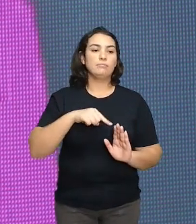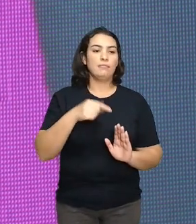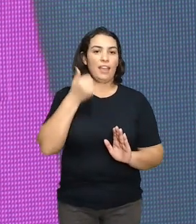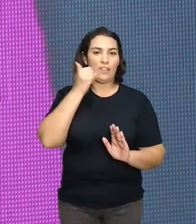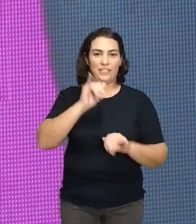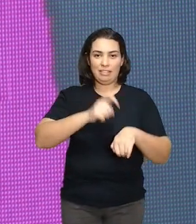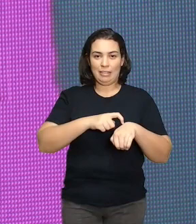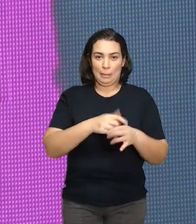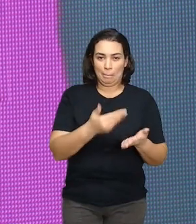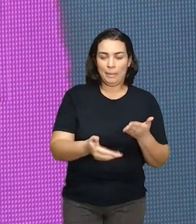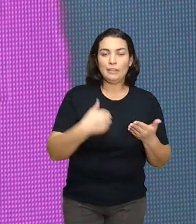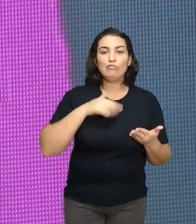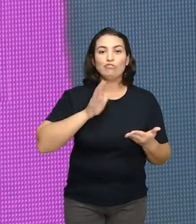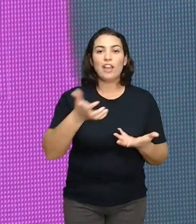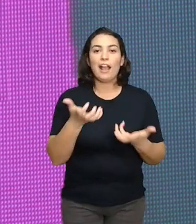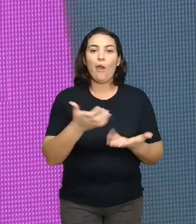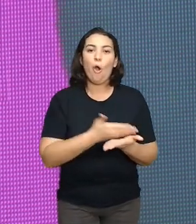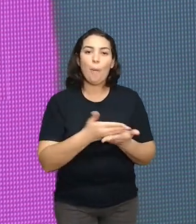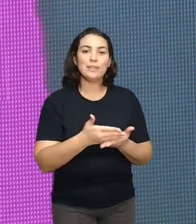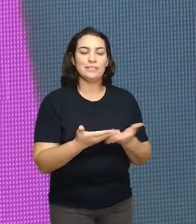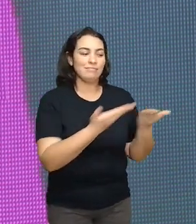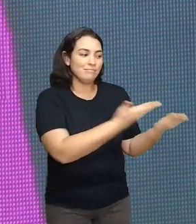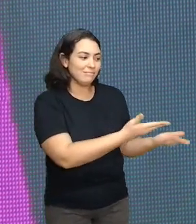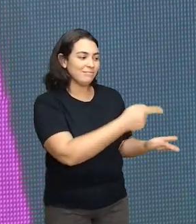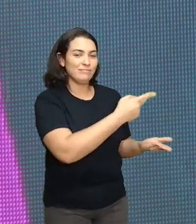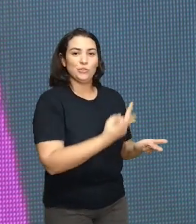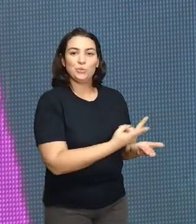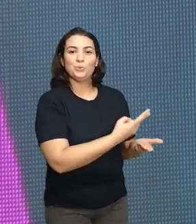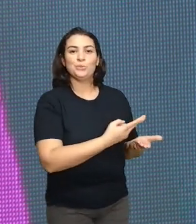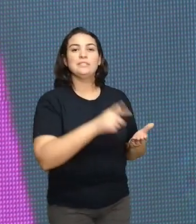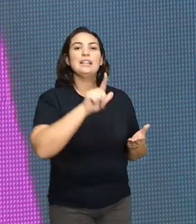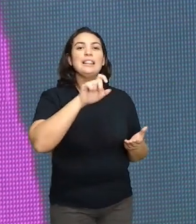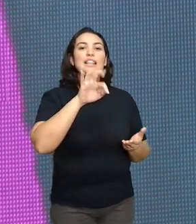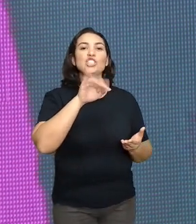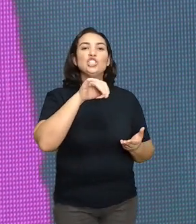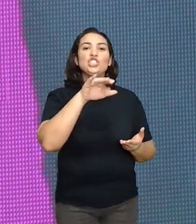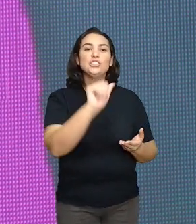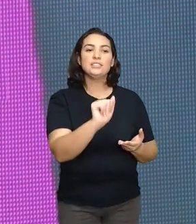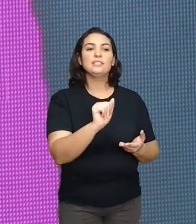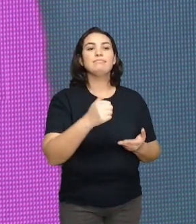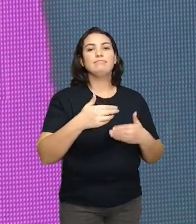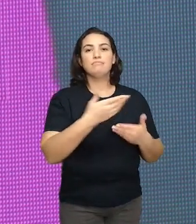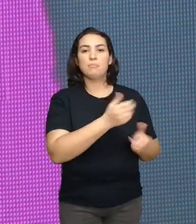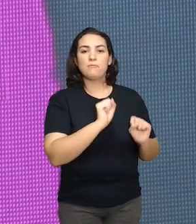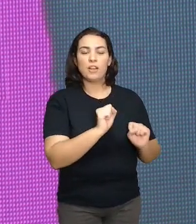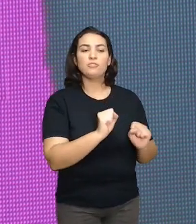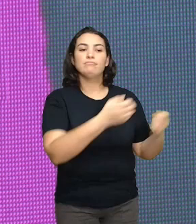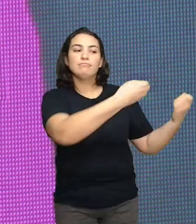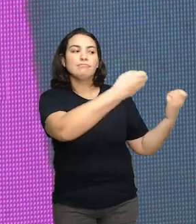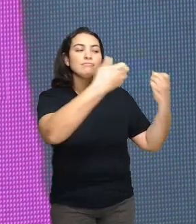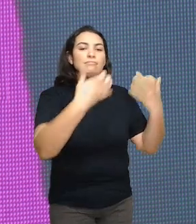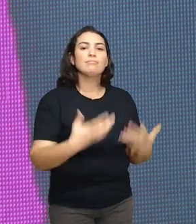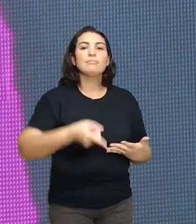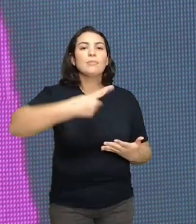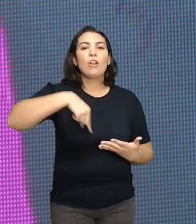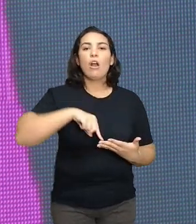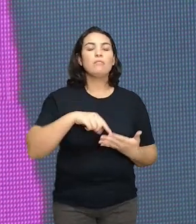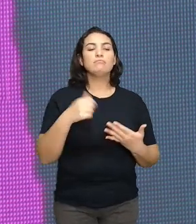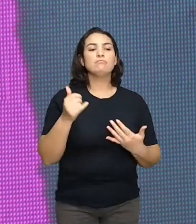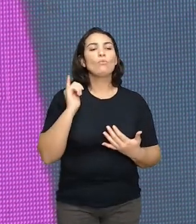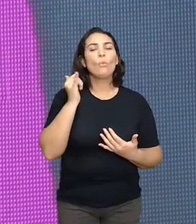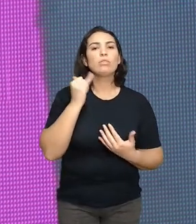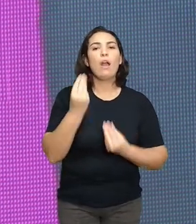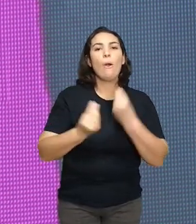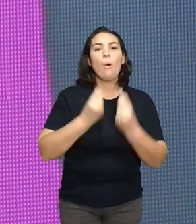quero passar aqui a palavra para a Letícia. A Letícia vai trazer para a gente, vai contar para a gente, porque a experiência que